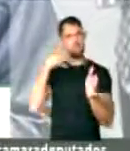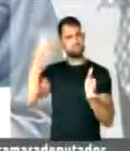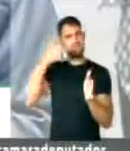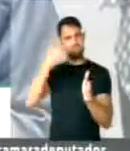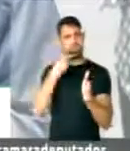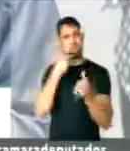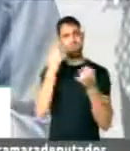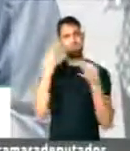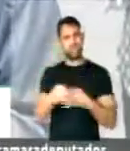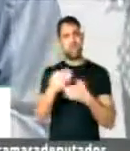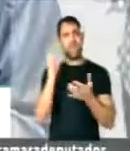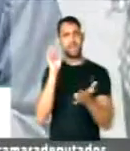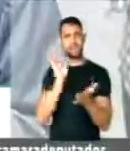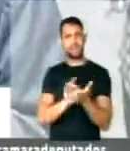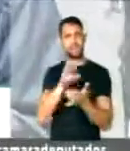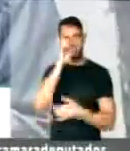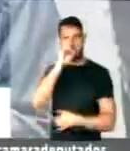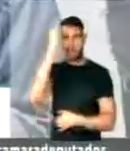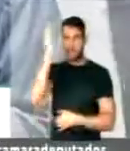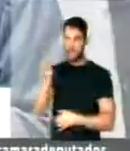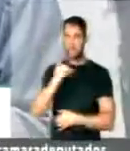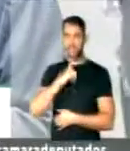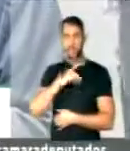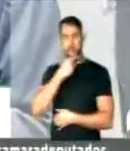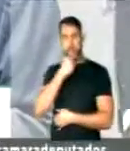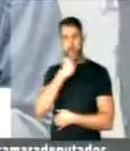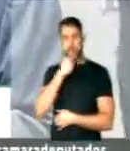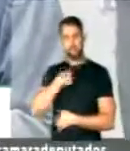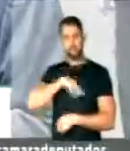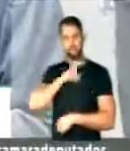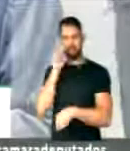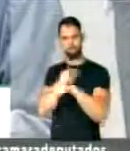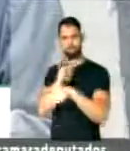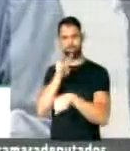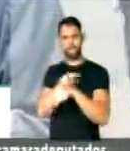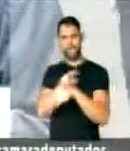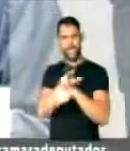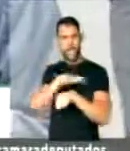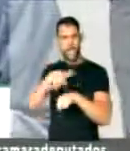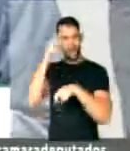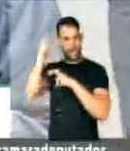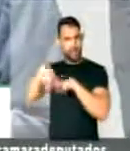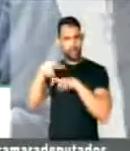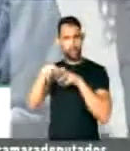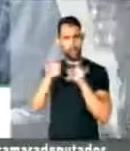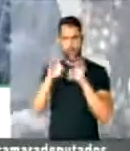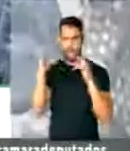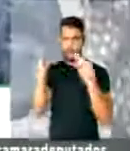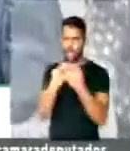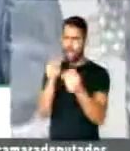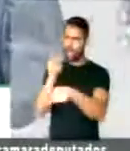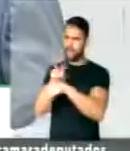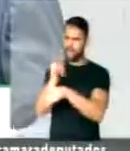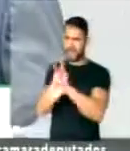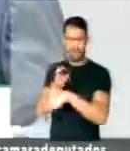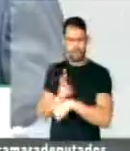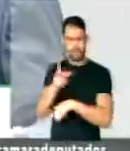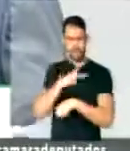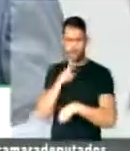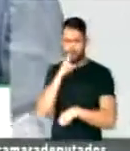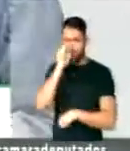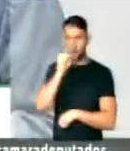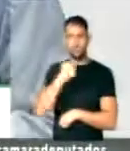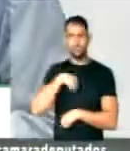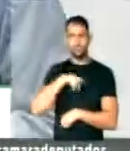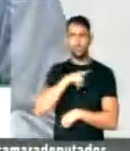pronunciamento, a certeza de que Vossa Excelência, que é um homem que defende a agricultura familiar, e